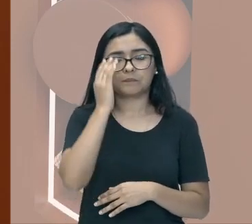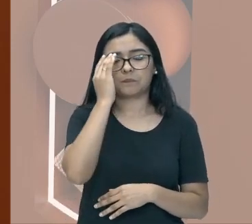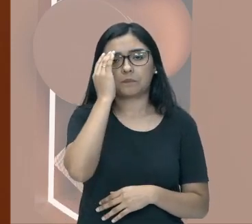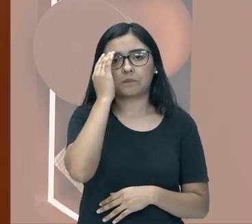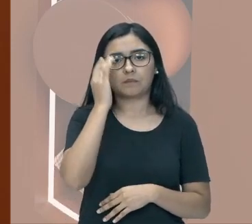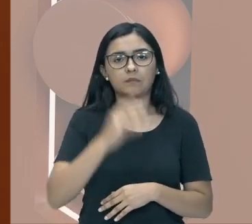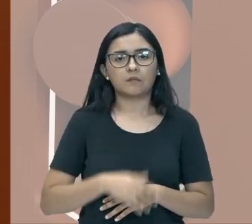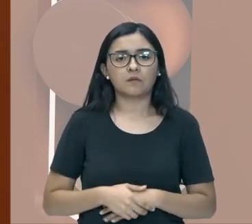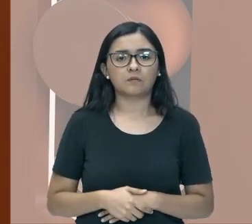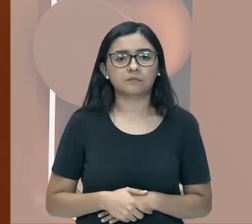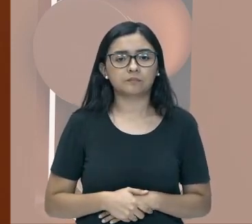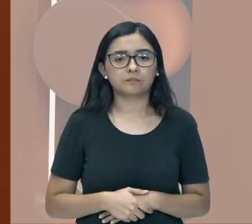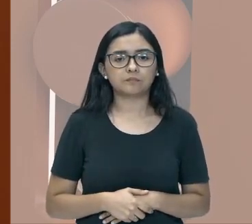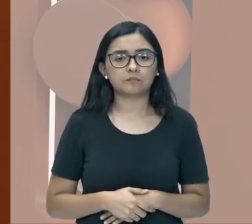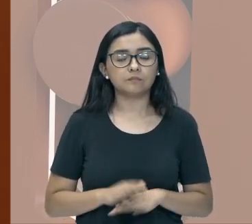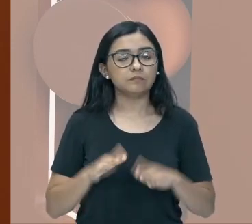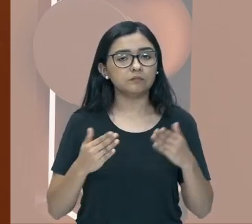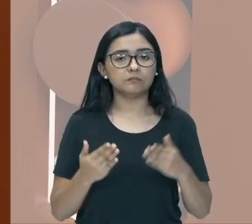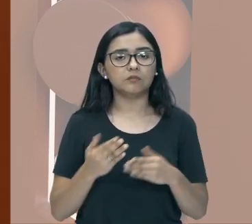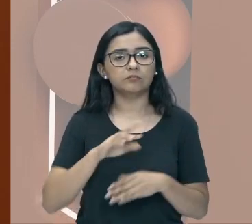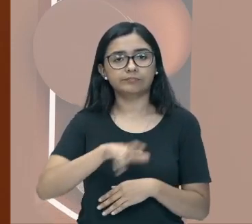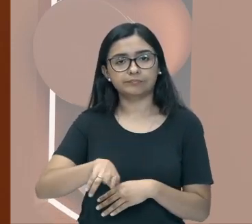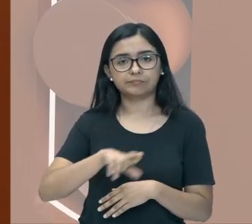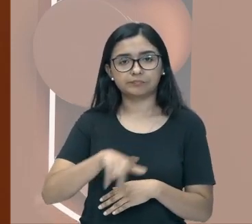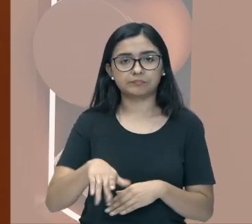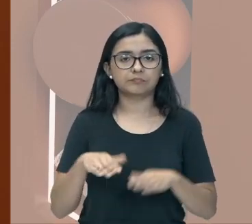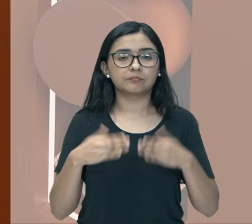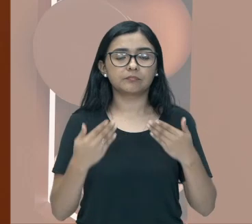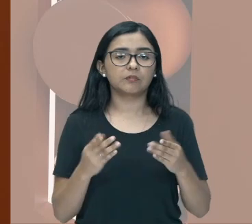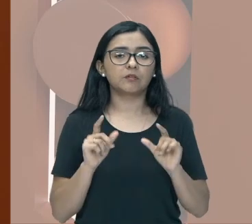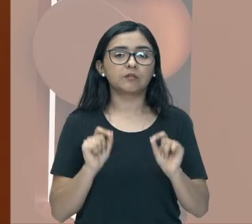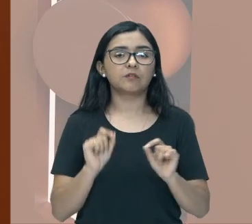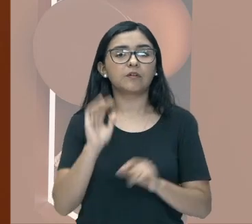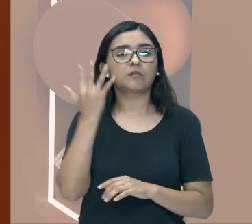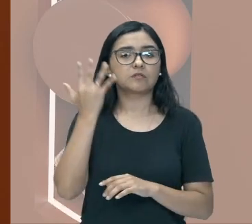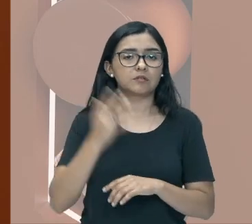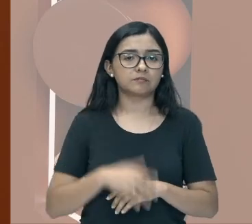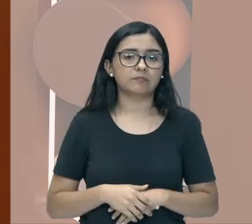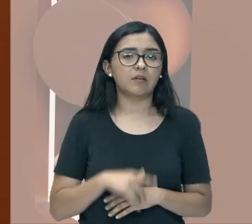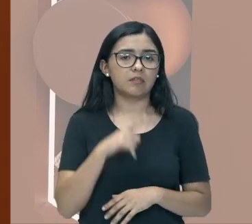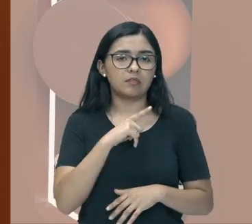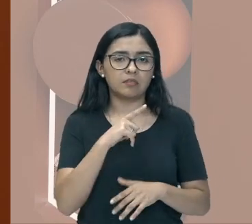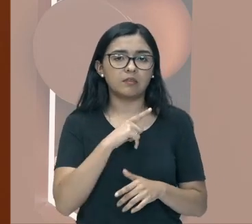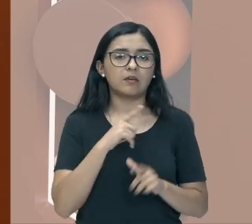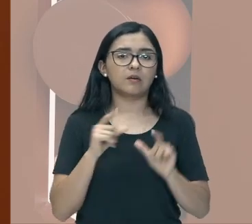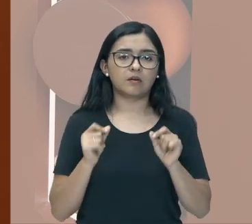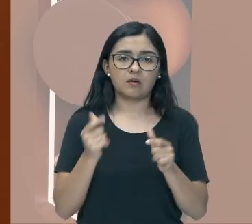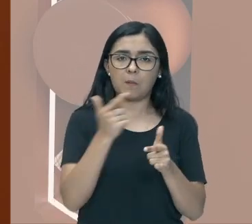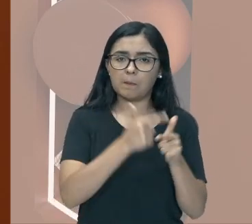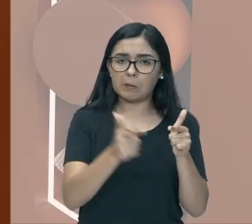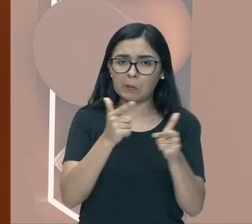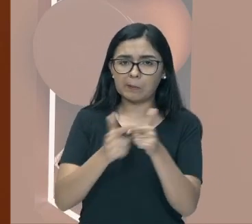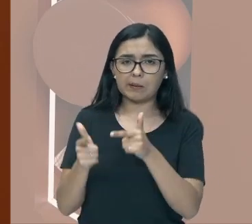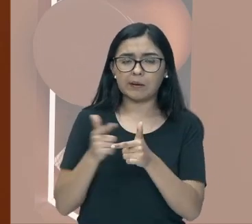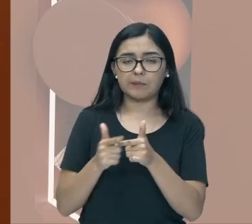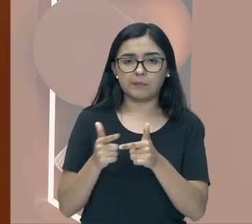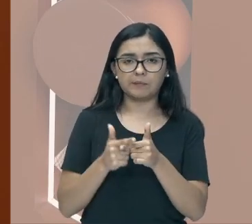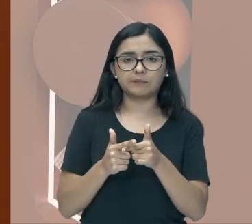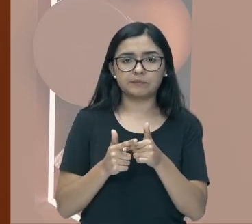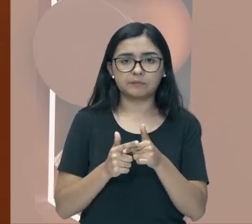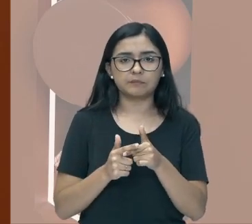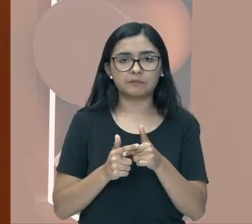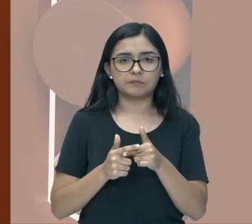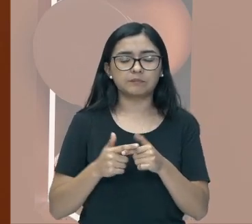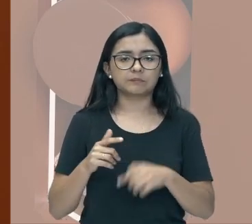outro. Então não vai acontecer. Eles vão, então isso vai criar aí uma certa rebeldia, né,